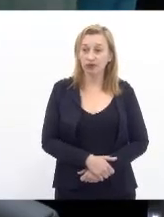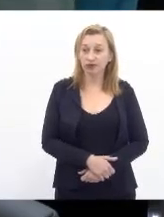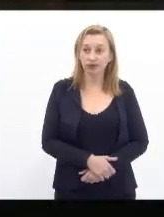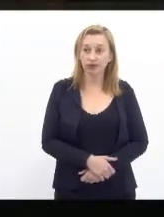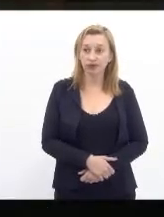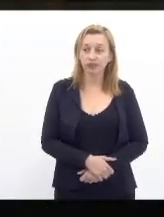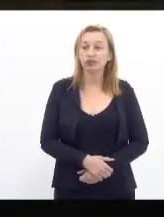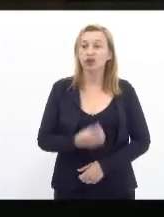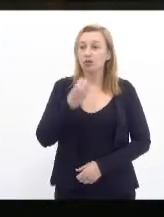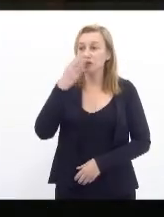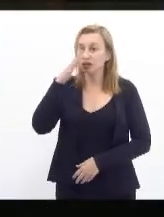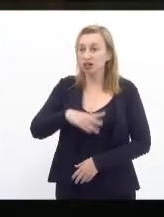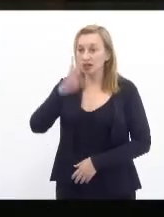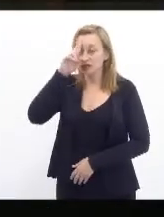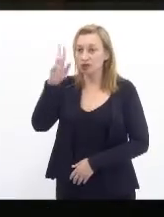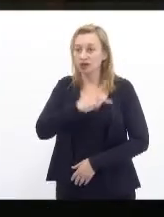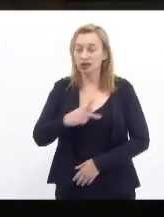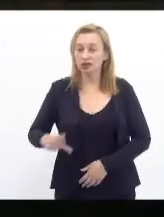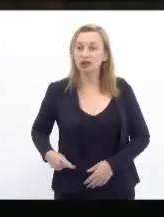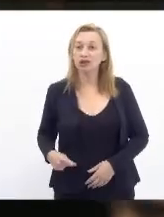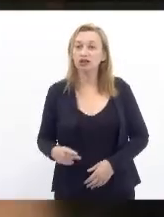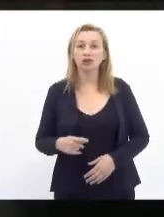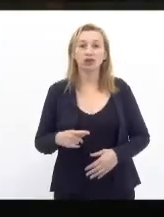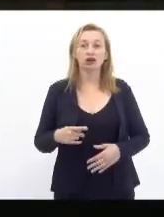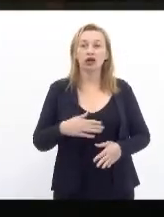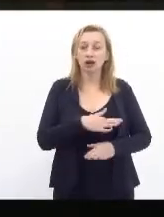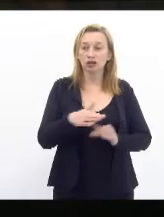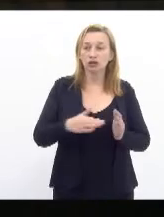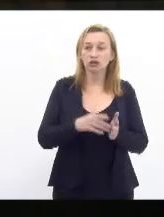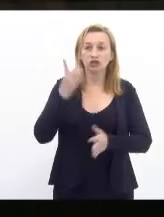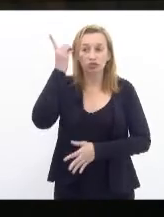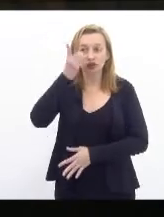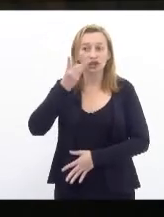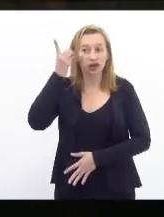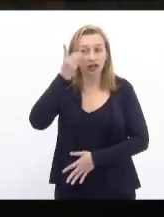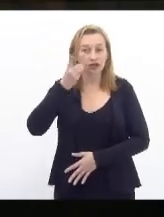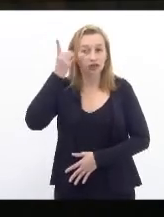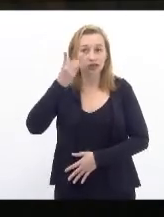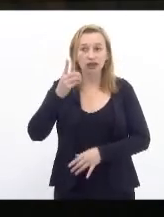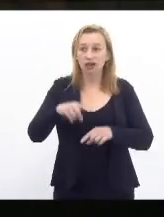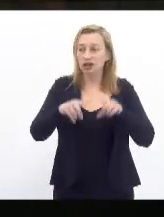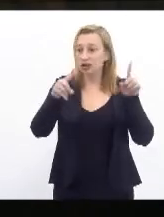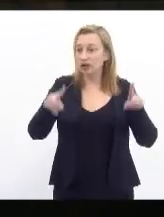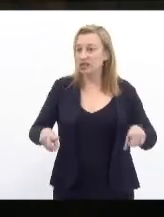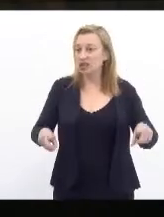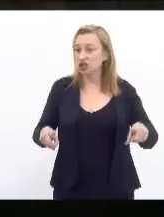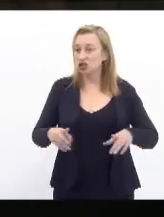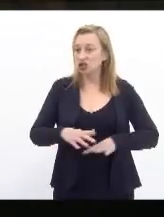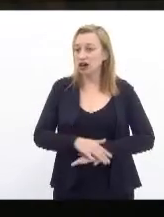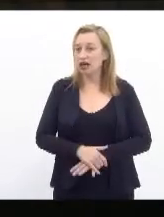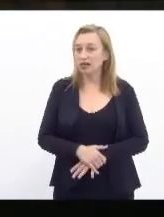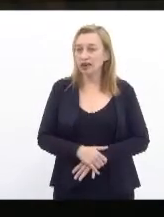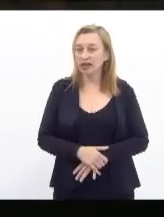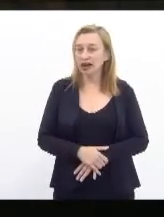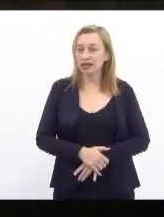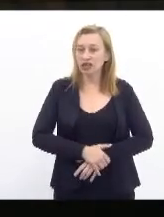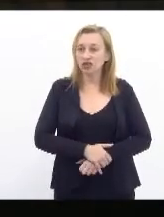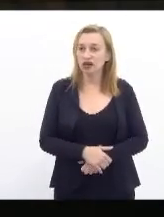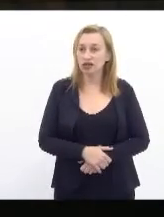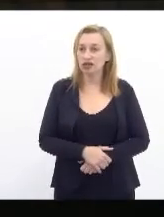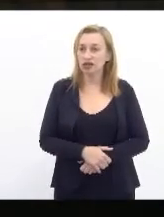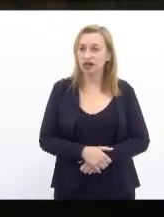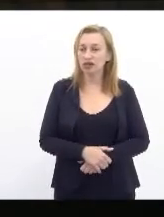Boa tarde, senhor presidente. Boa tarde, nobres deputados, aos servidores dessa casa, ao público presente que nos